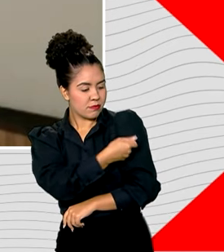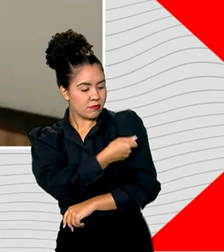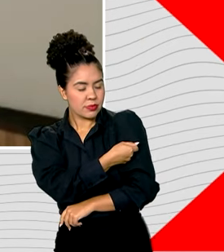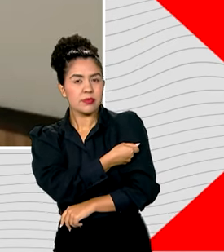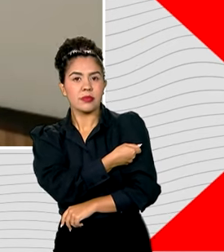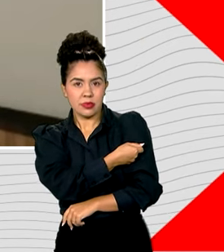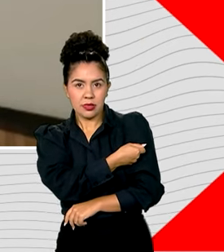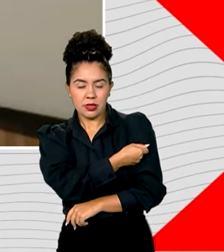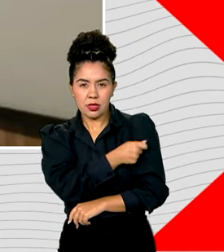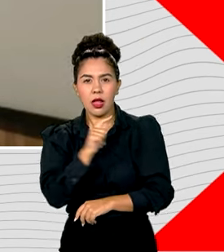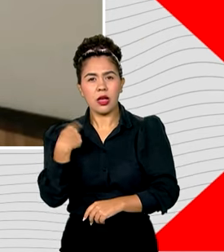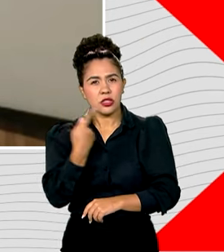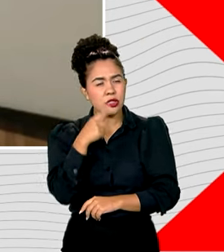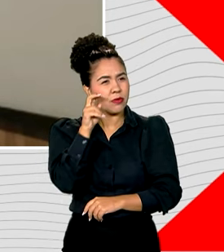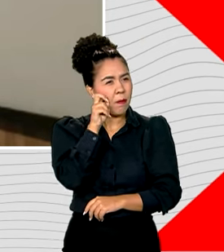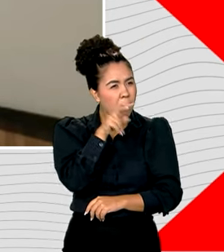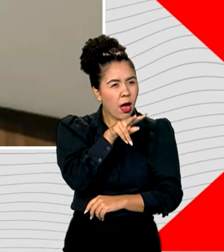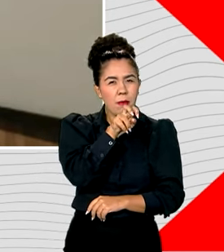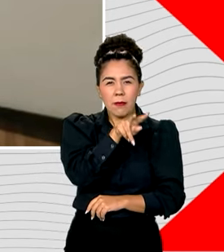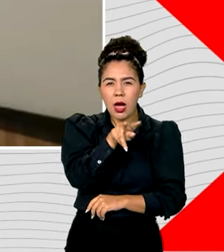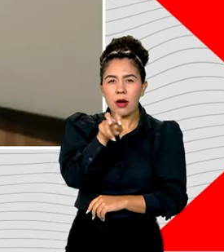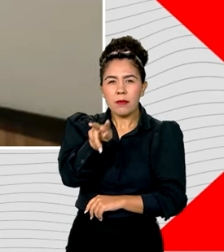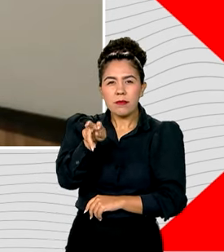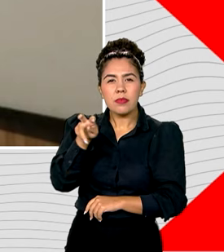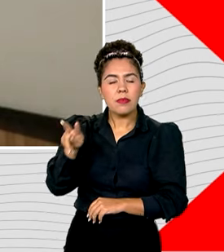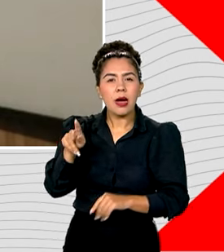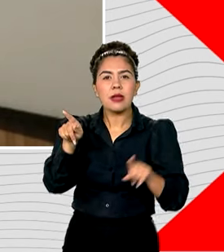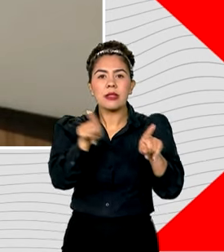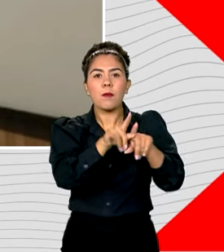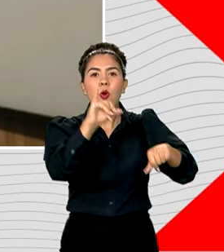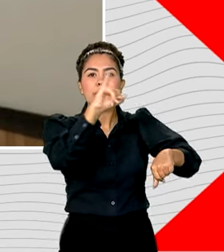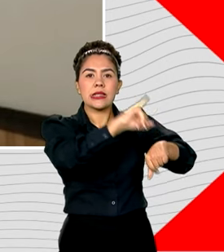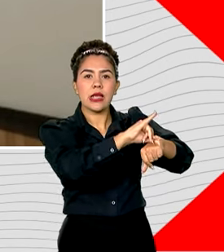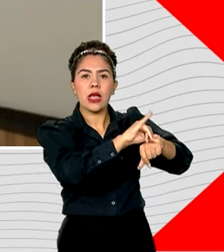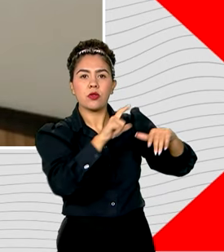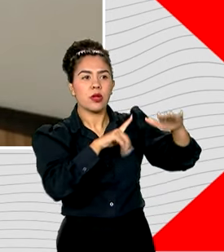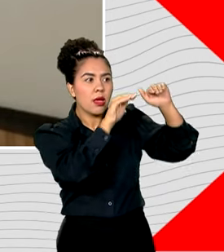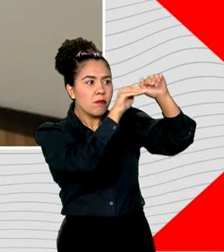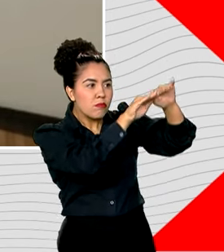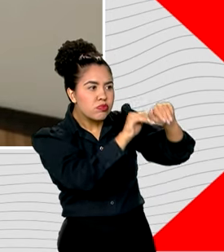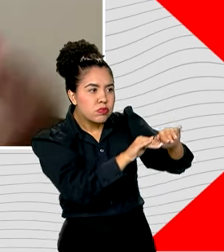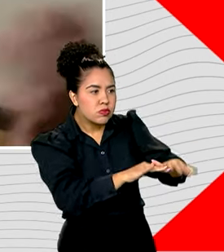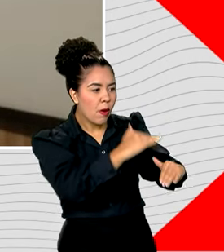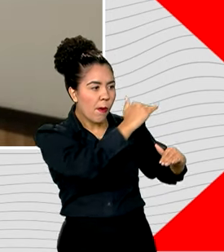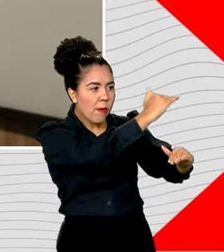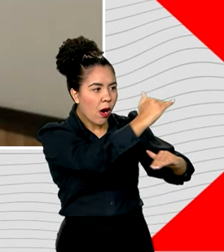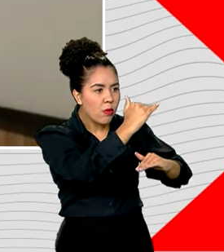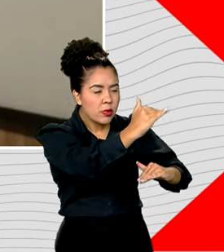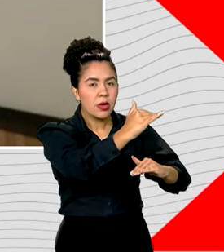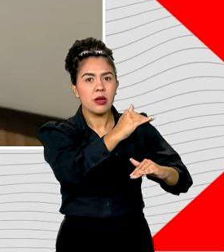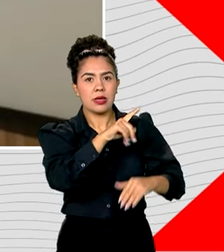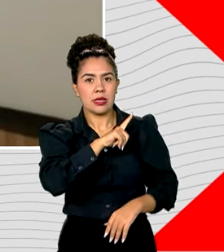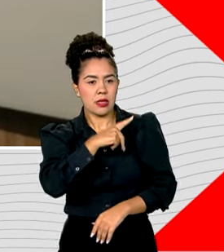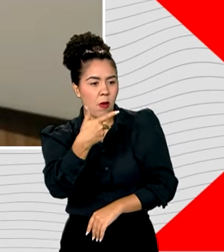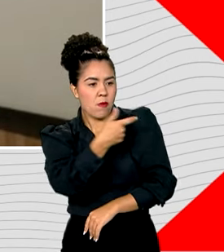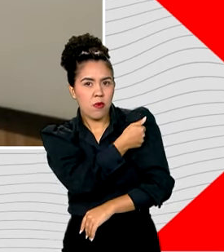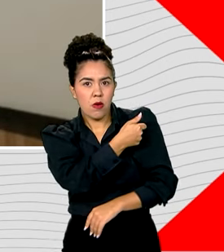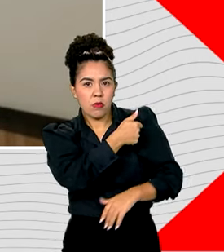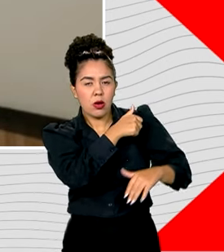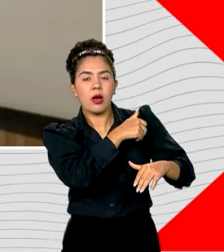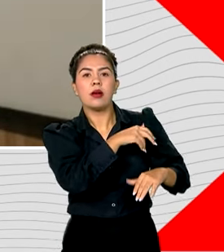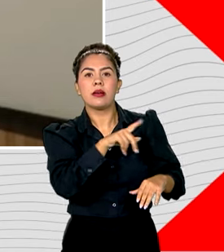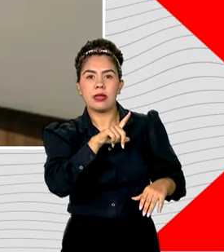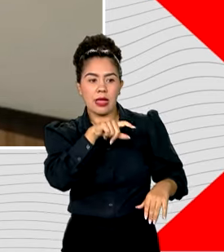a gente acompanhou o trabalho do centro de armazenamento e distribuição dos imunizantes eh que recebe esses produtos aí do